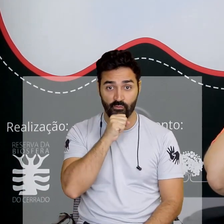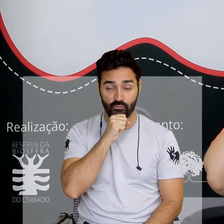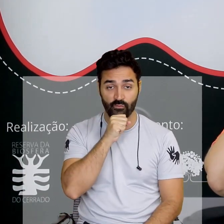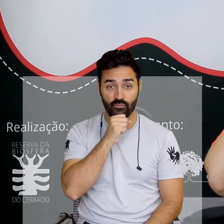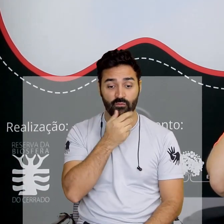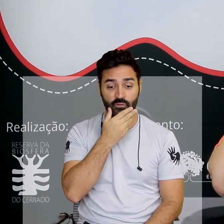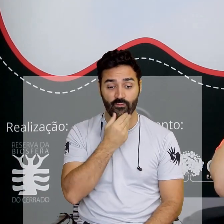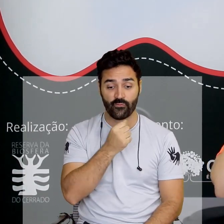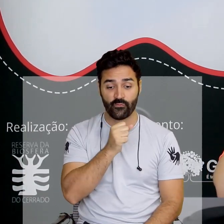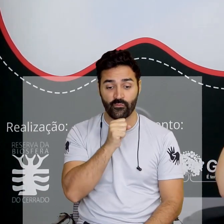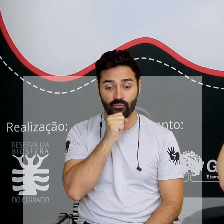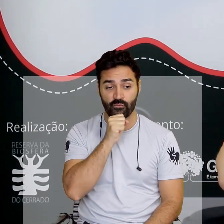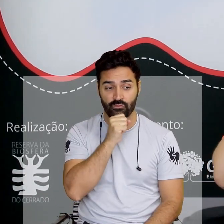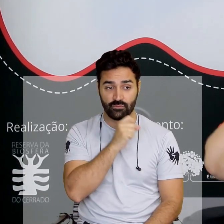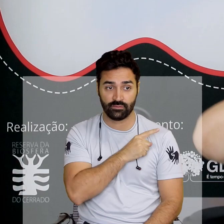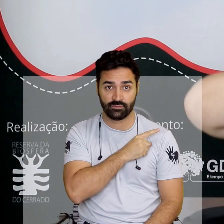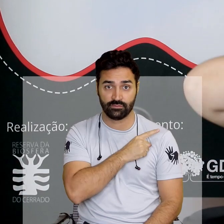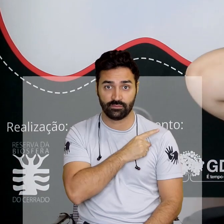vovô,